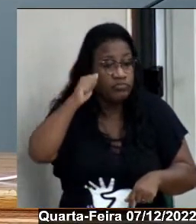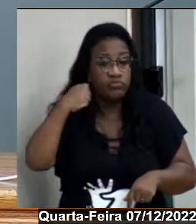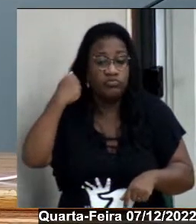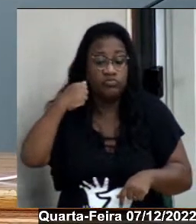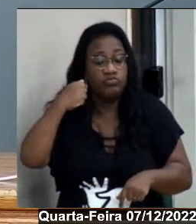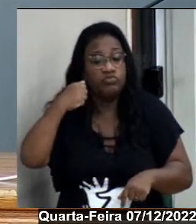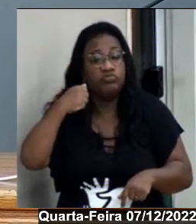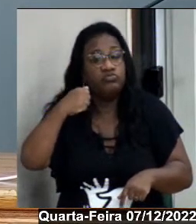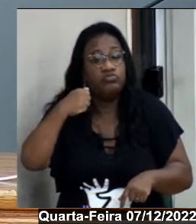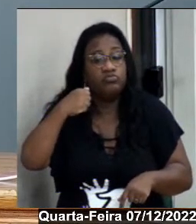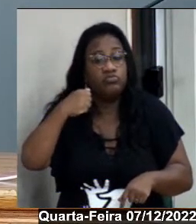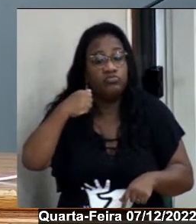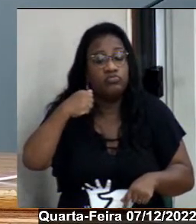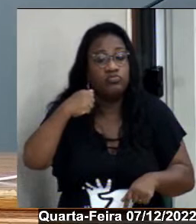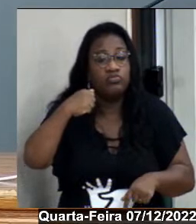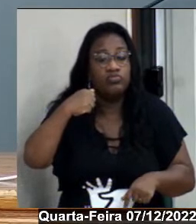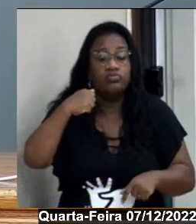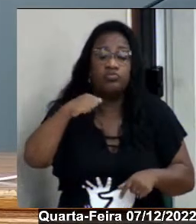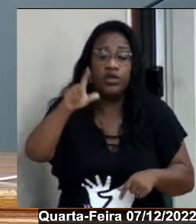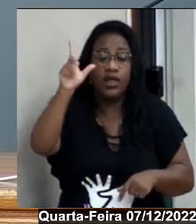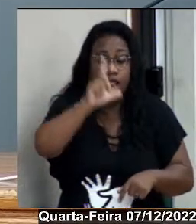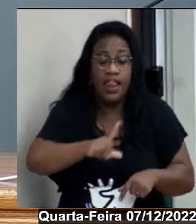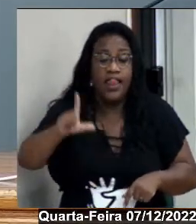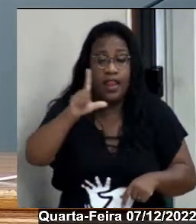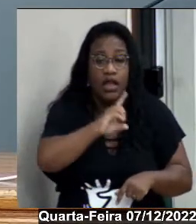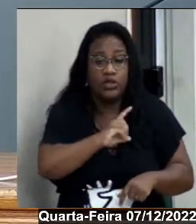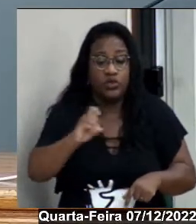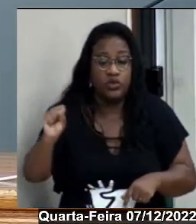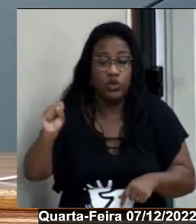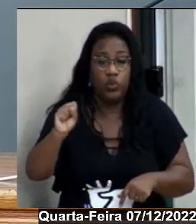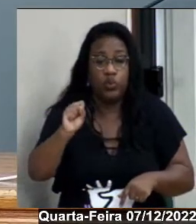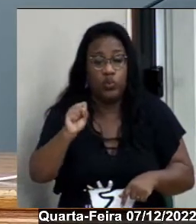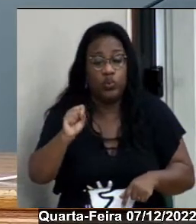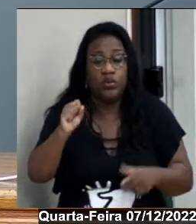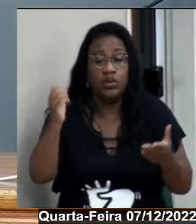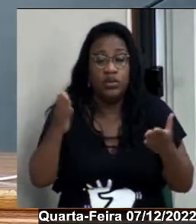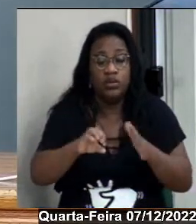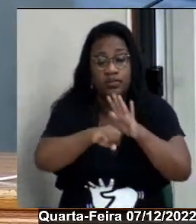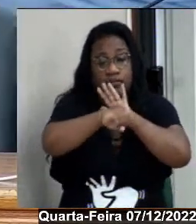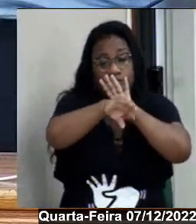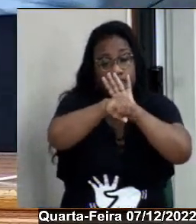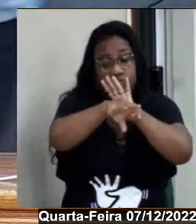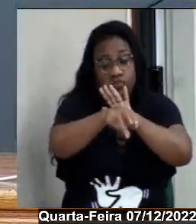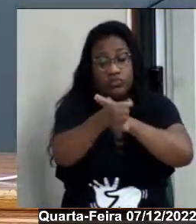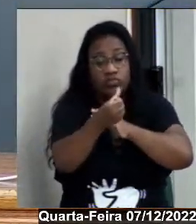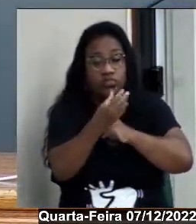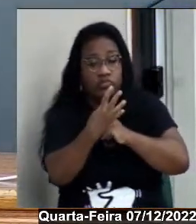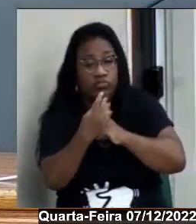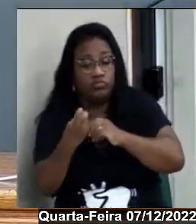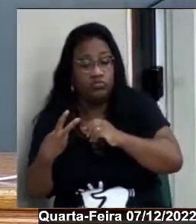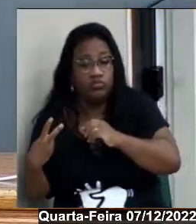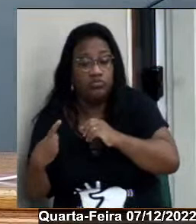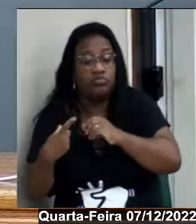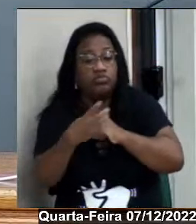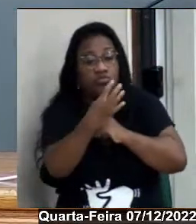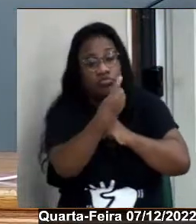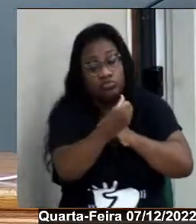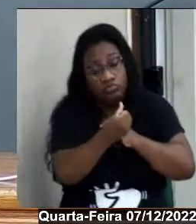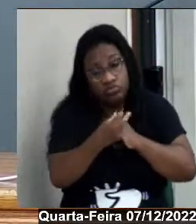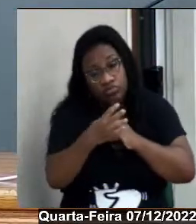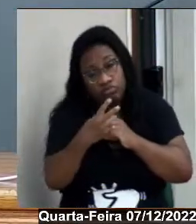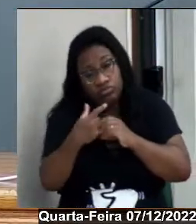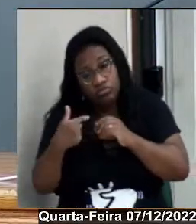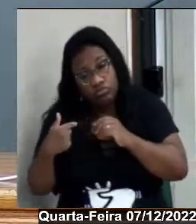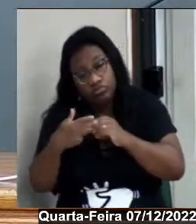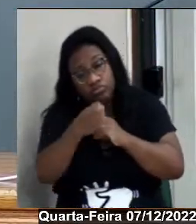Abel Rodrigues Arantes, Aline Lima dos Santos, Gideon Santos Nascimento, e Leandro de Souza e Sander Castro da Conceição. Indicação número 641,